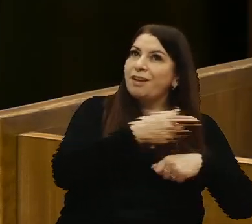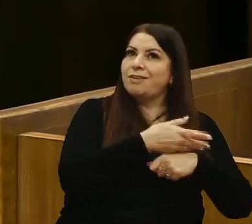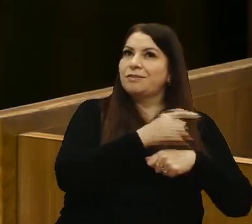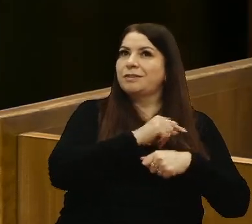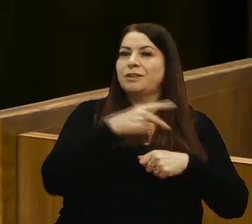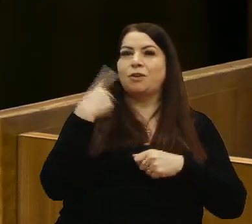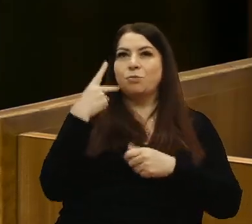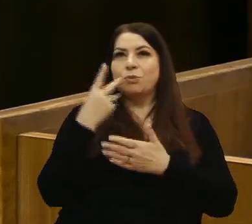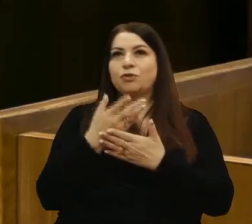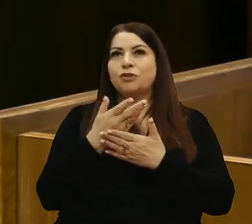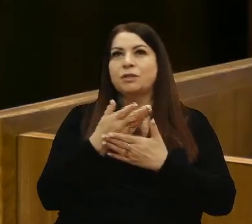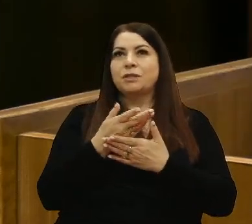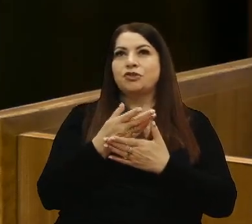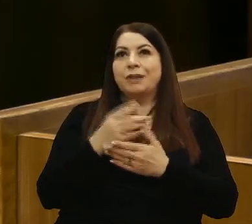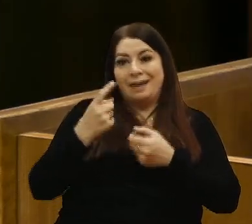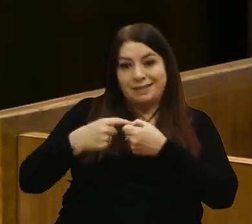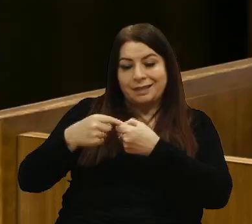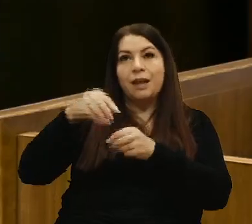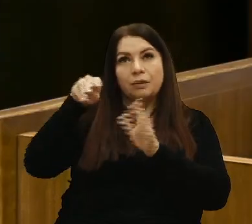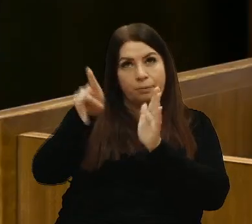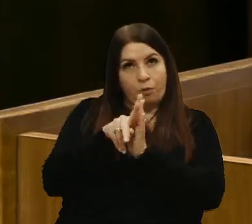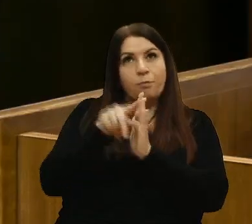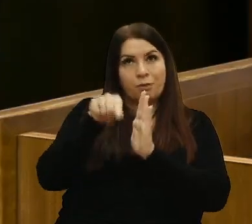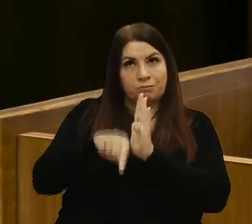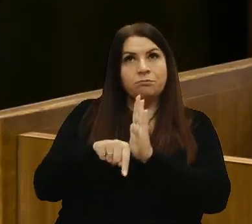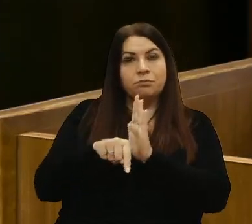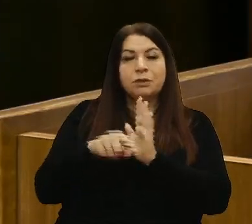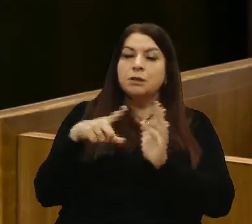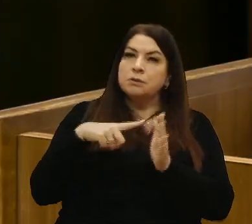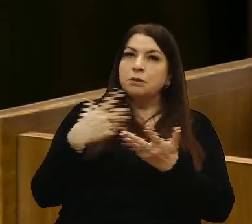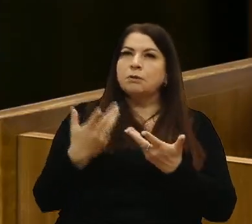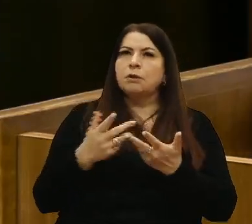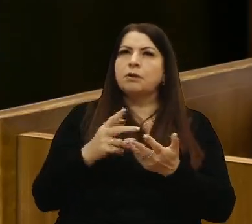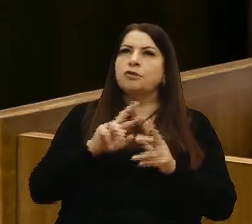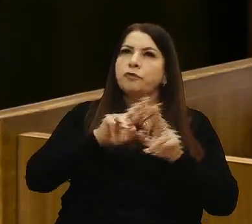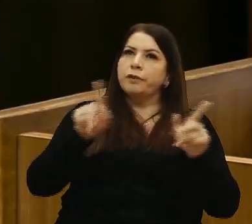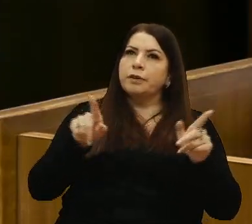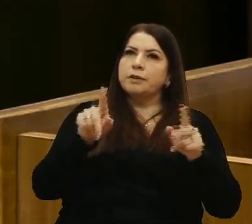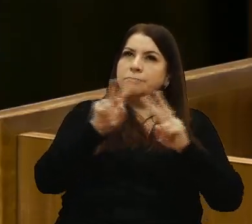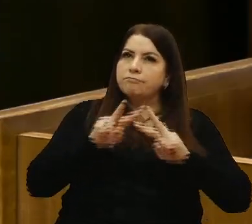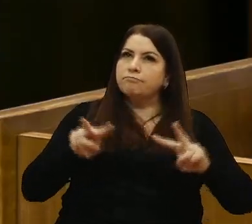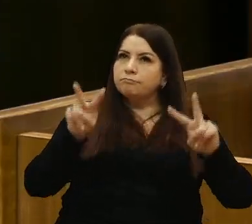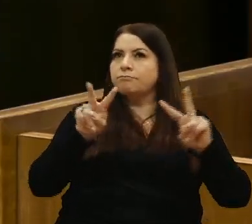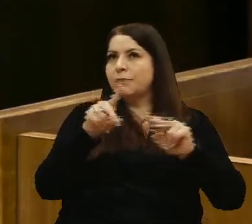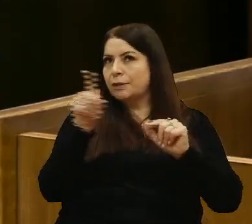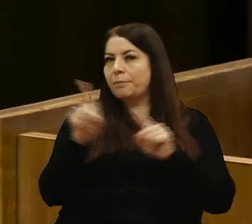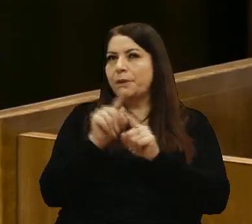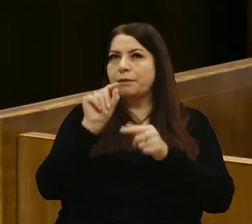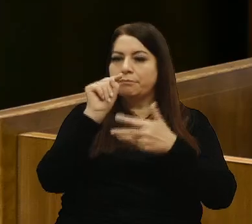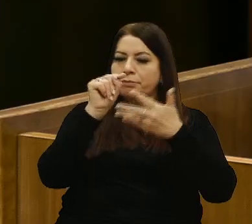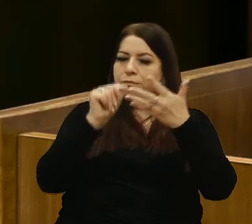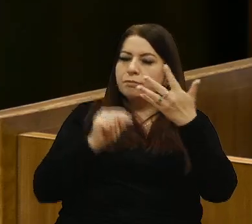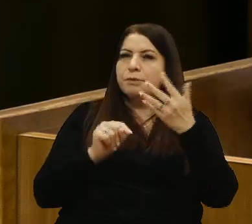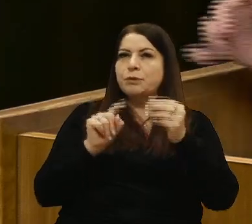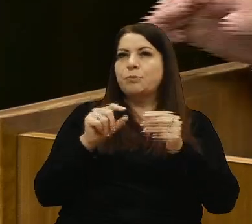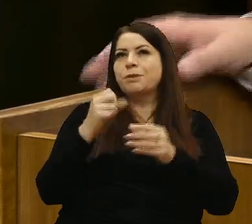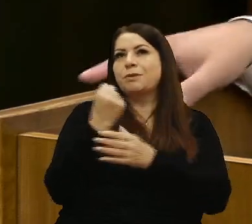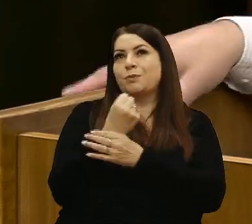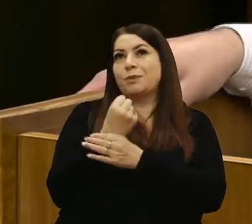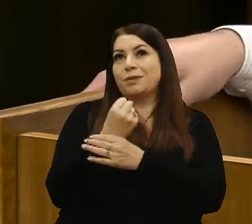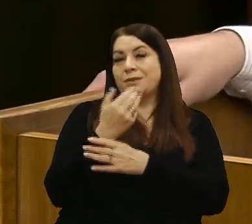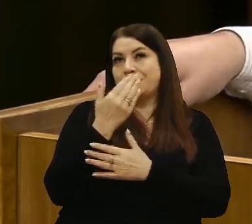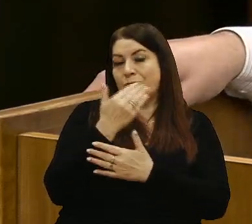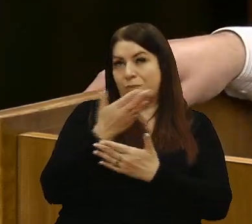política de cidade, em que pese nós termos diferentes visões sobre o tema da segurança